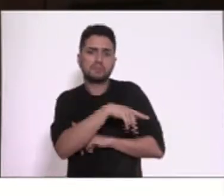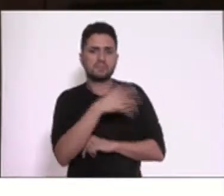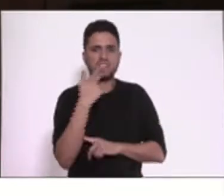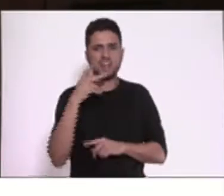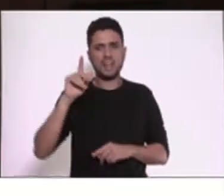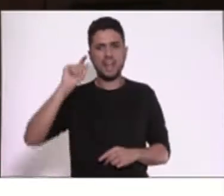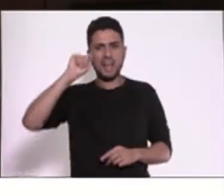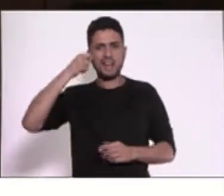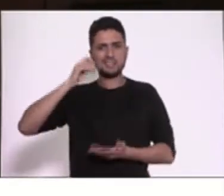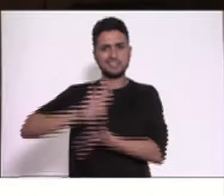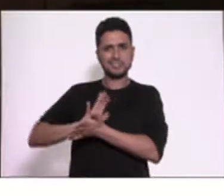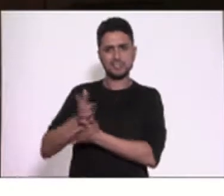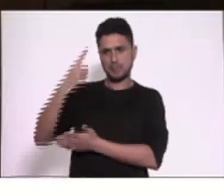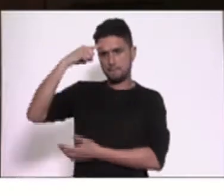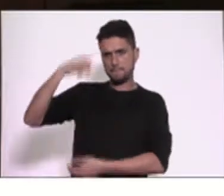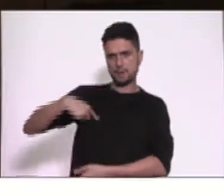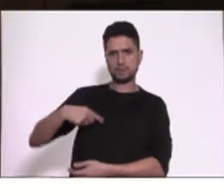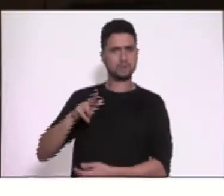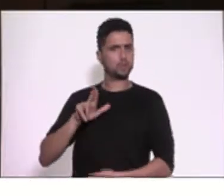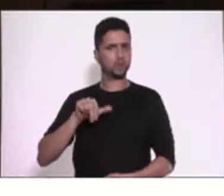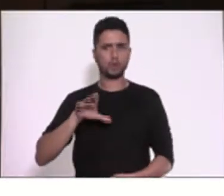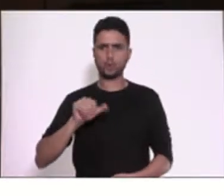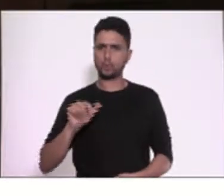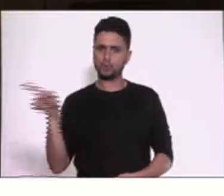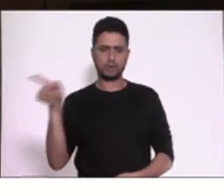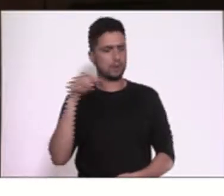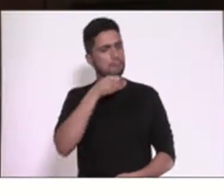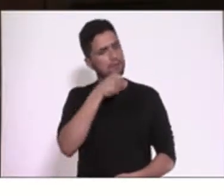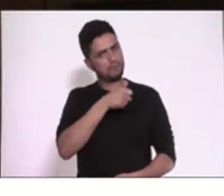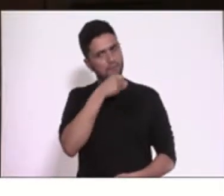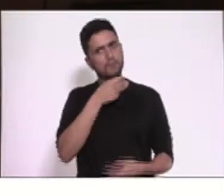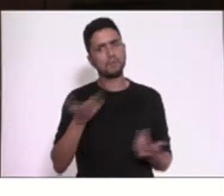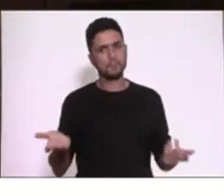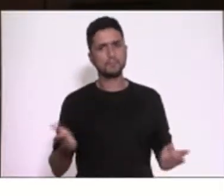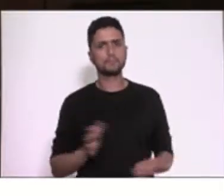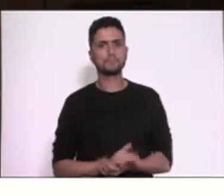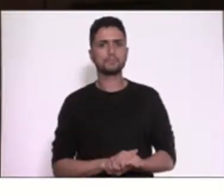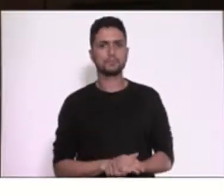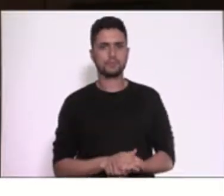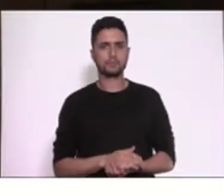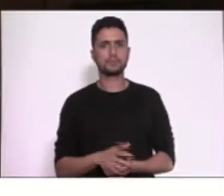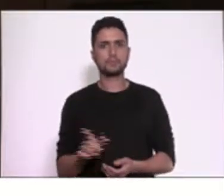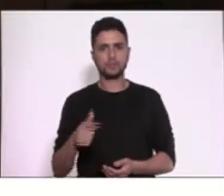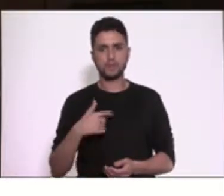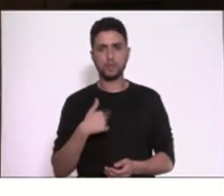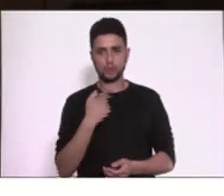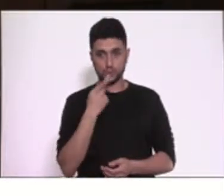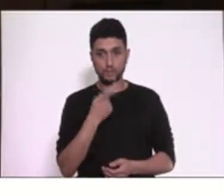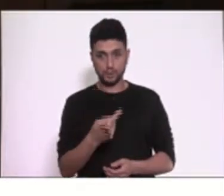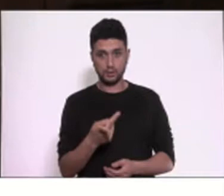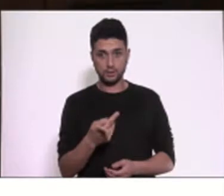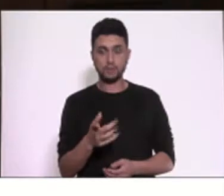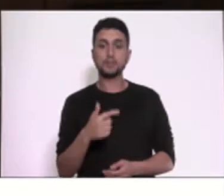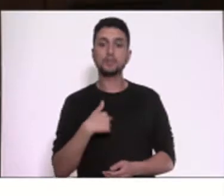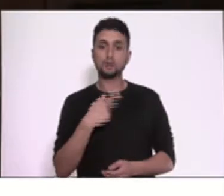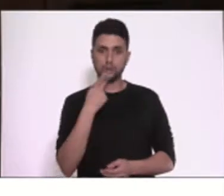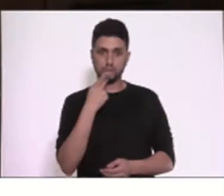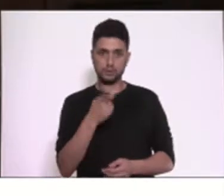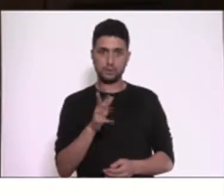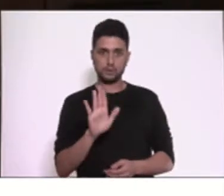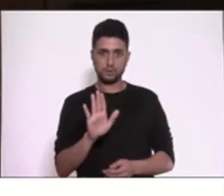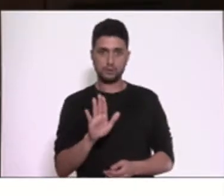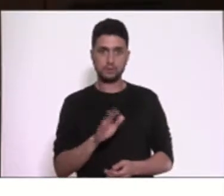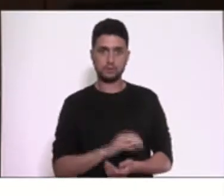que ela pode fazer. Tá? Eu acho, sim... Ainda estou falando, deputada. Até te dou uma parte.